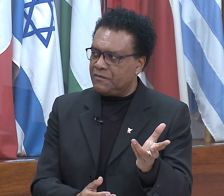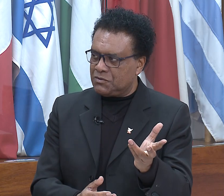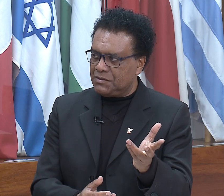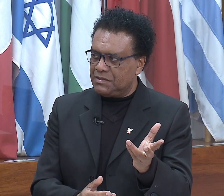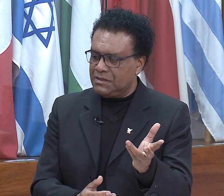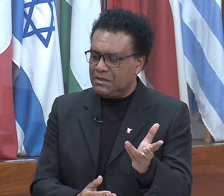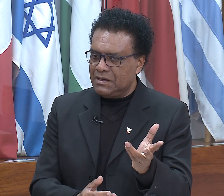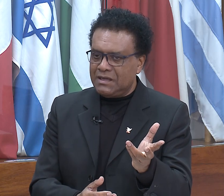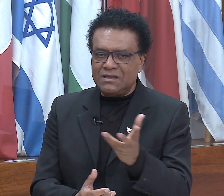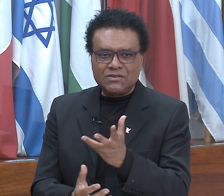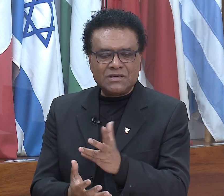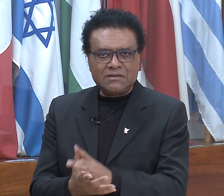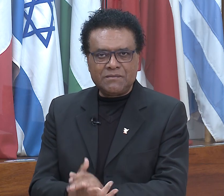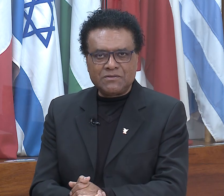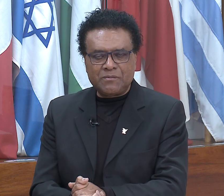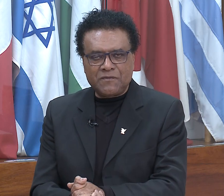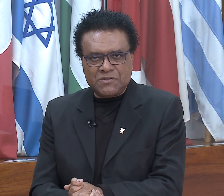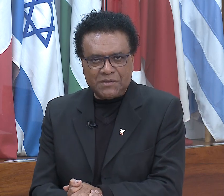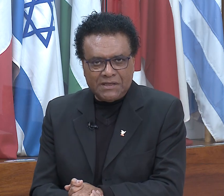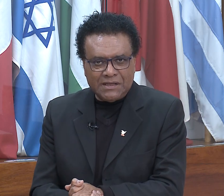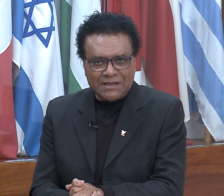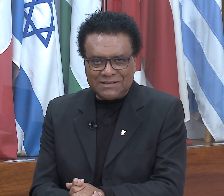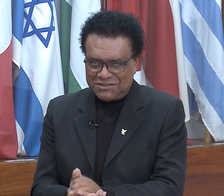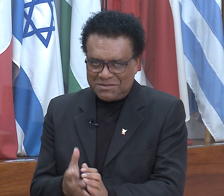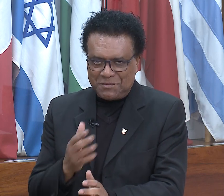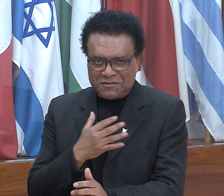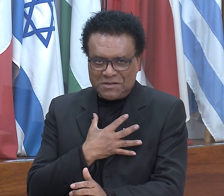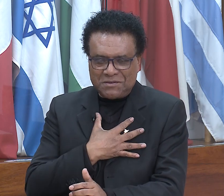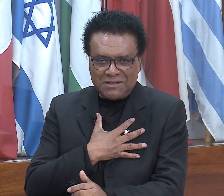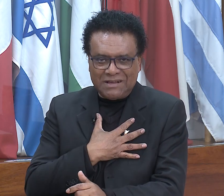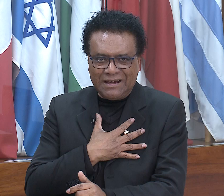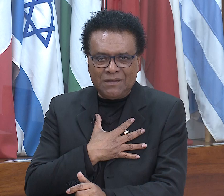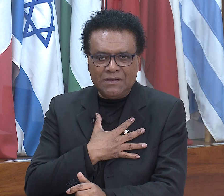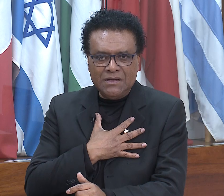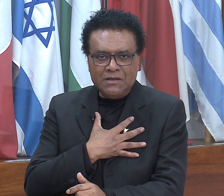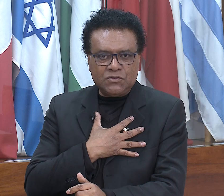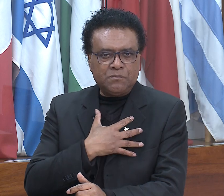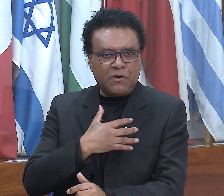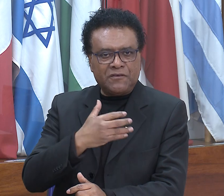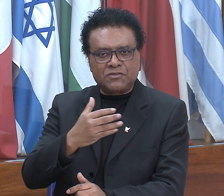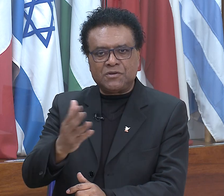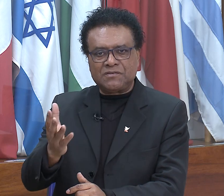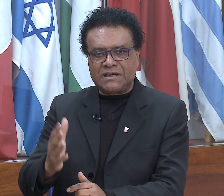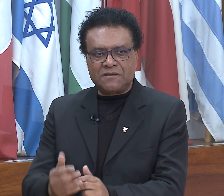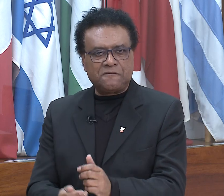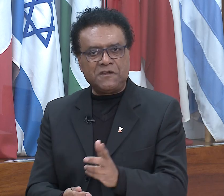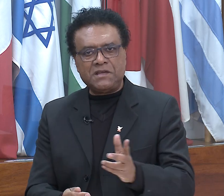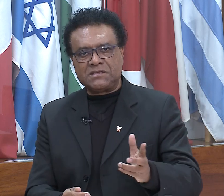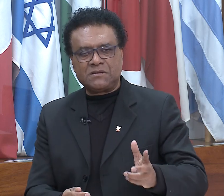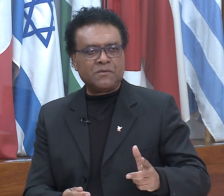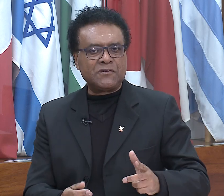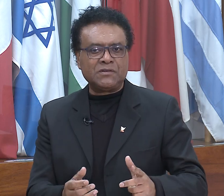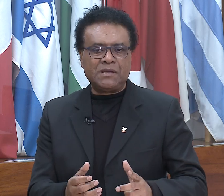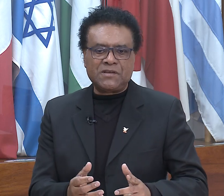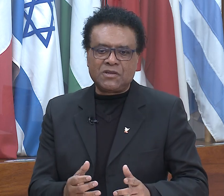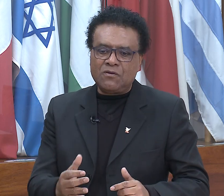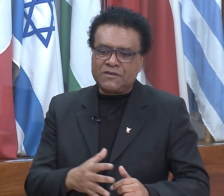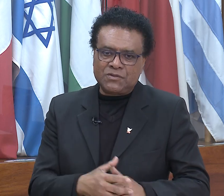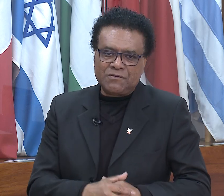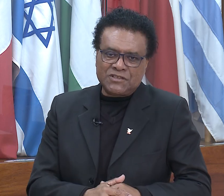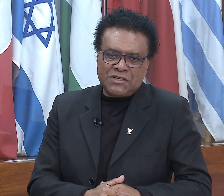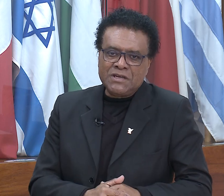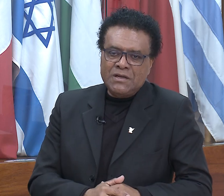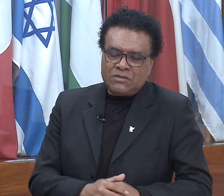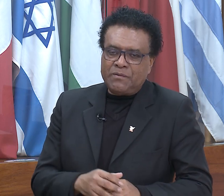a um professor Quem de Nós não lembra de uma professorinha a gente chama professorinha com tanto carinho de um professor de Educação Física um professor de repente